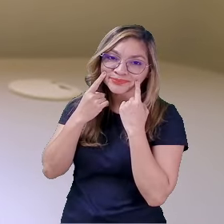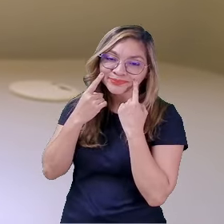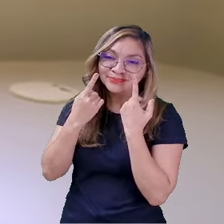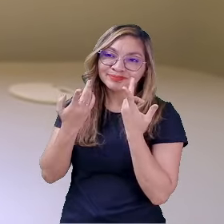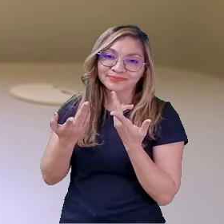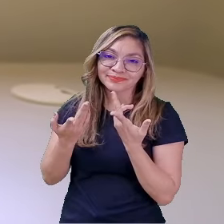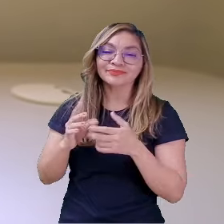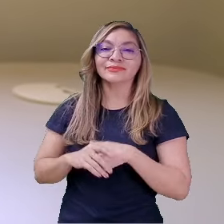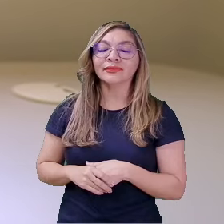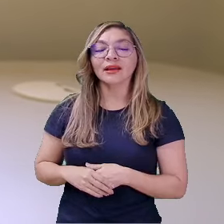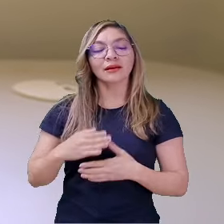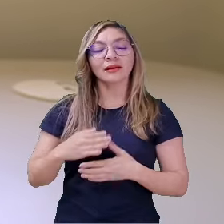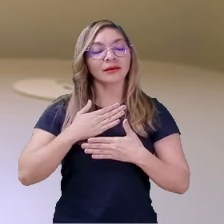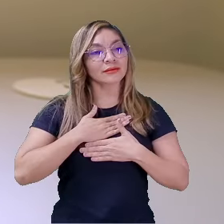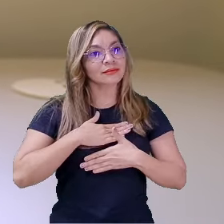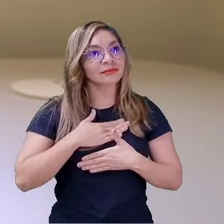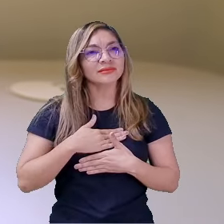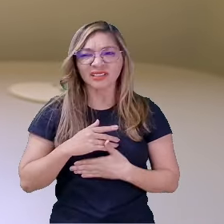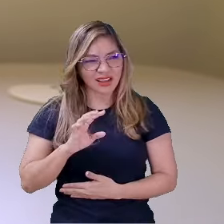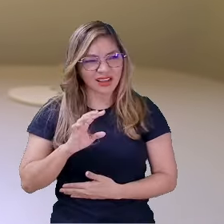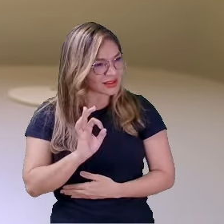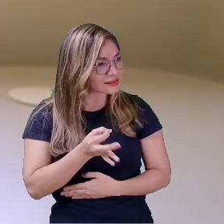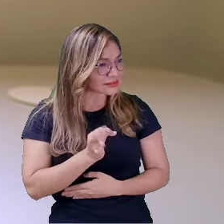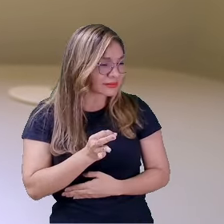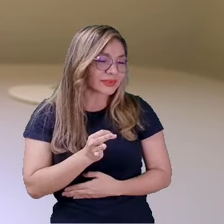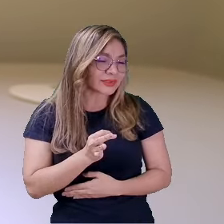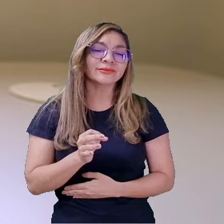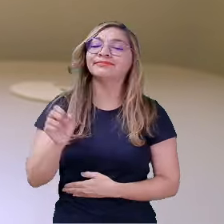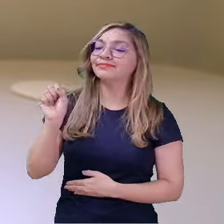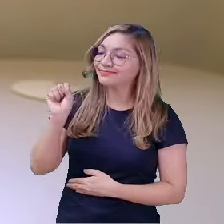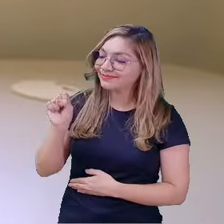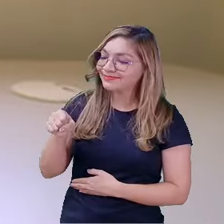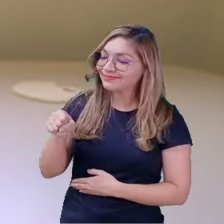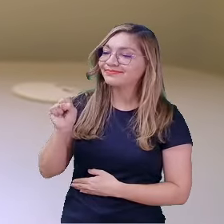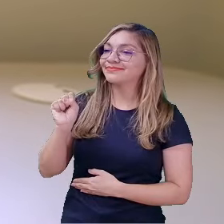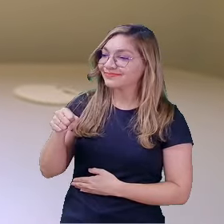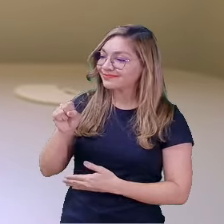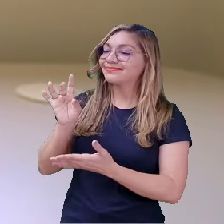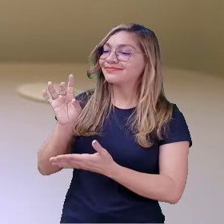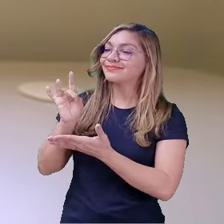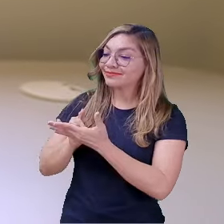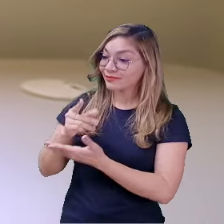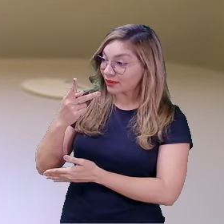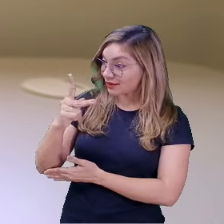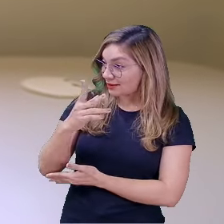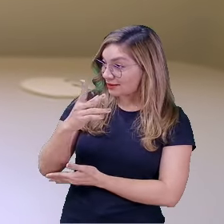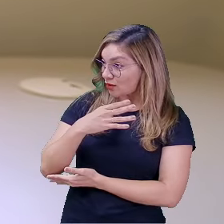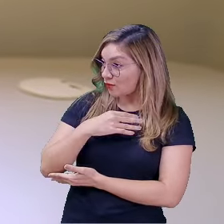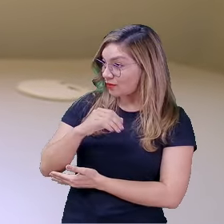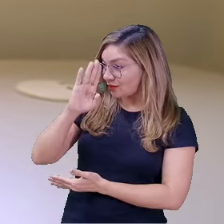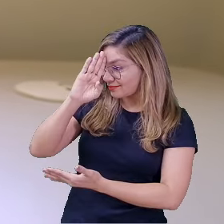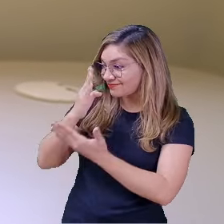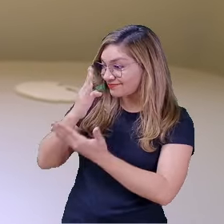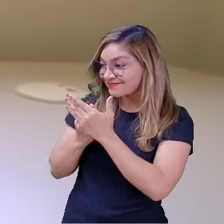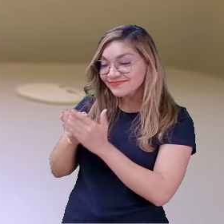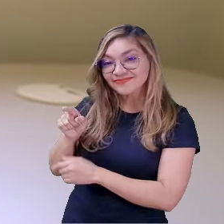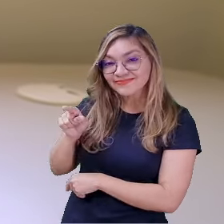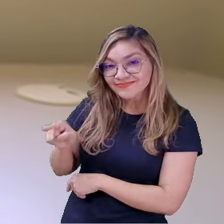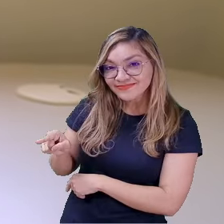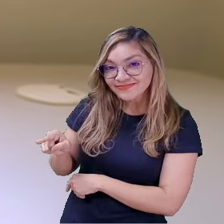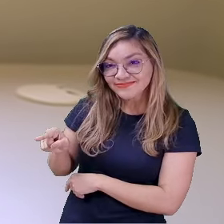se acalmou, ela disse: mas é isso mesmo? Eu falei: é isso mesmo, seu filho confia tanto na senhora que